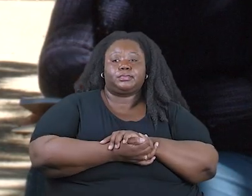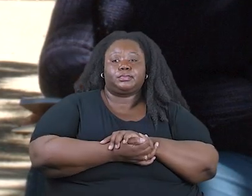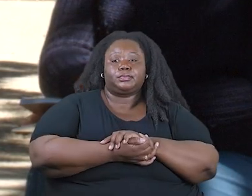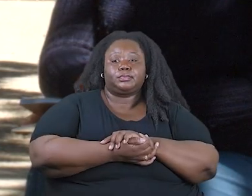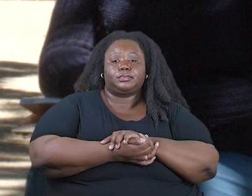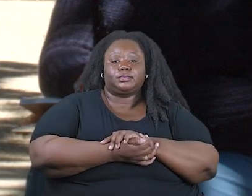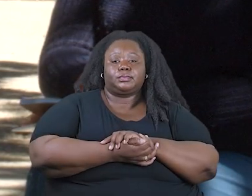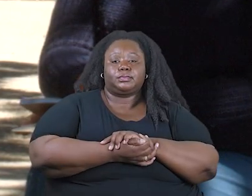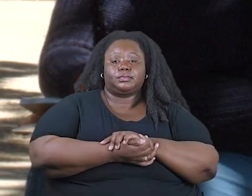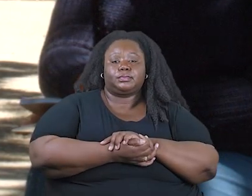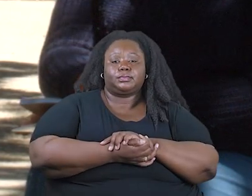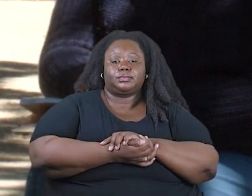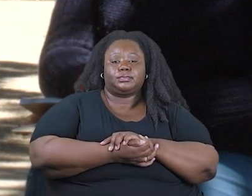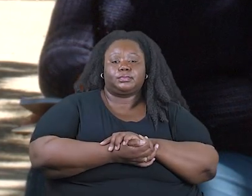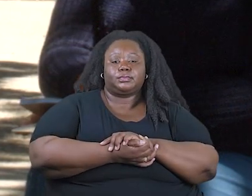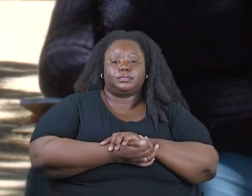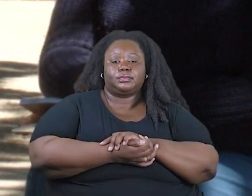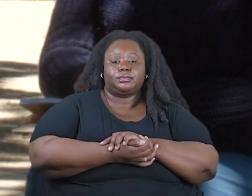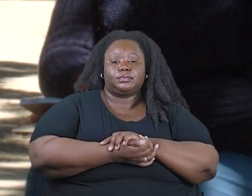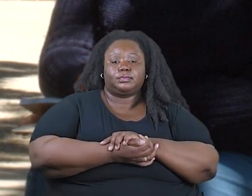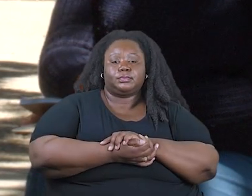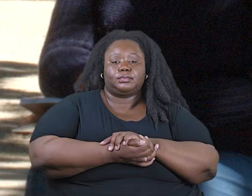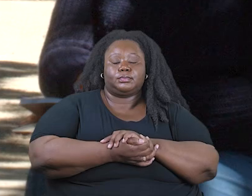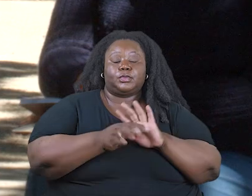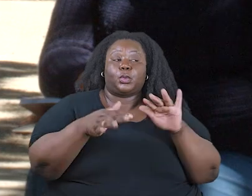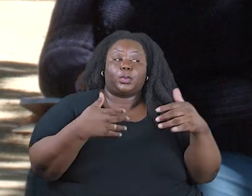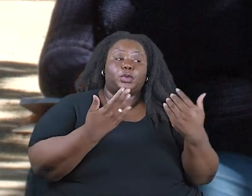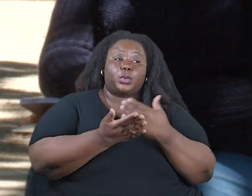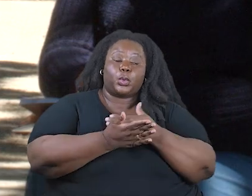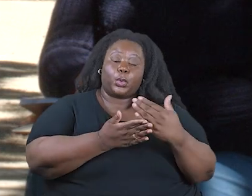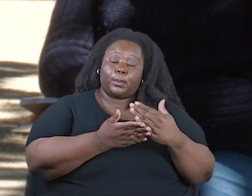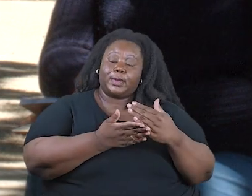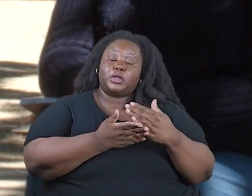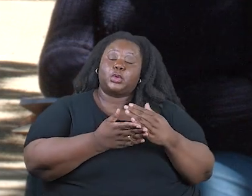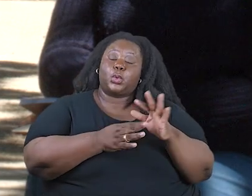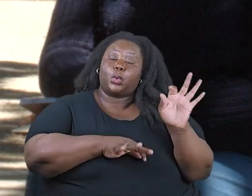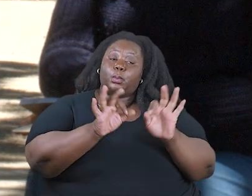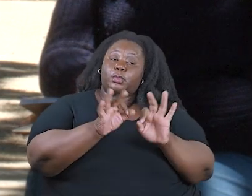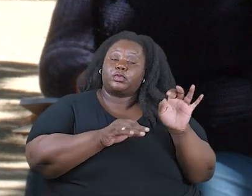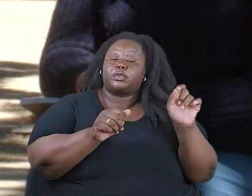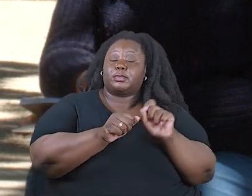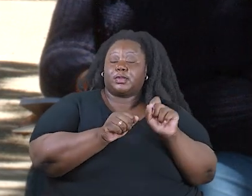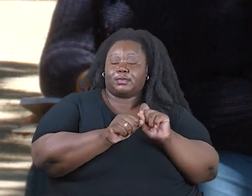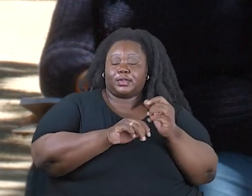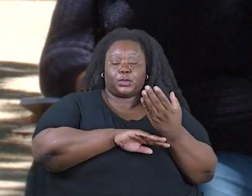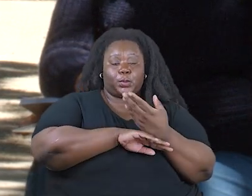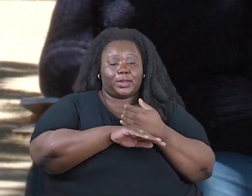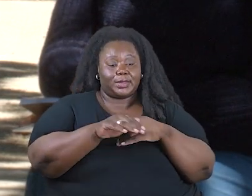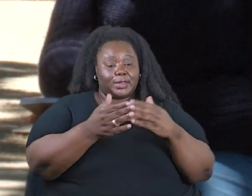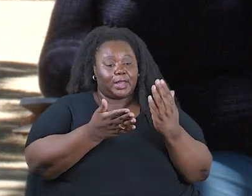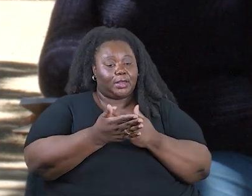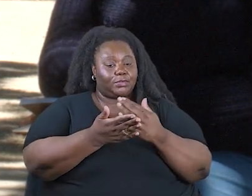Quando quando começou o projeto para fazer o acervo de livro de artista do FMG, eu fui visitar